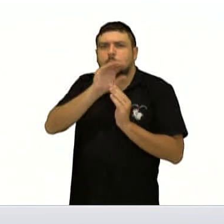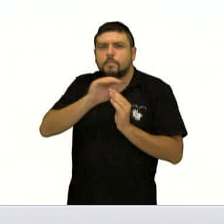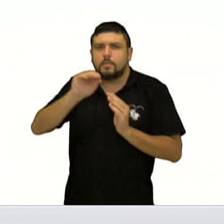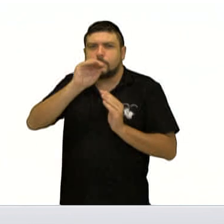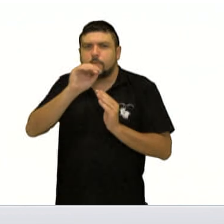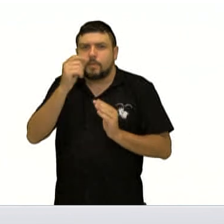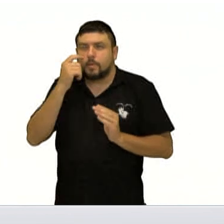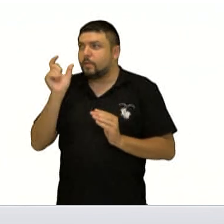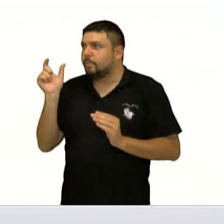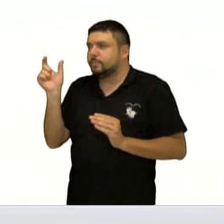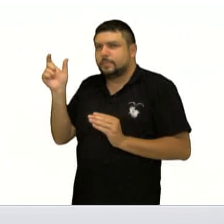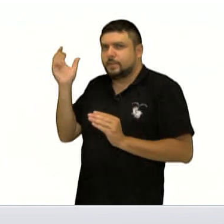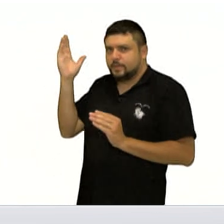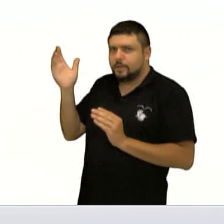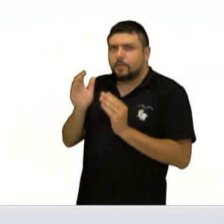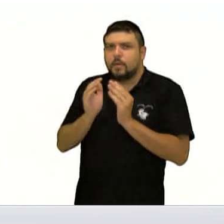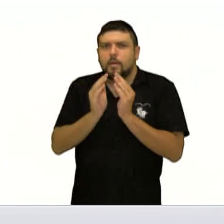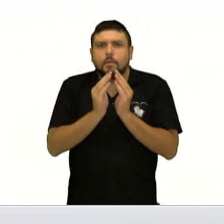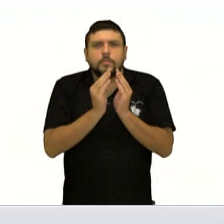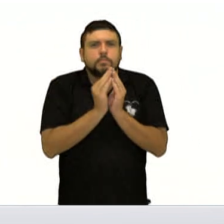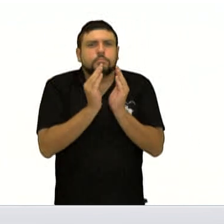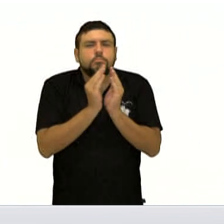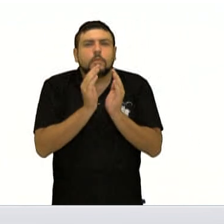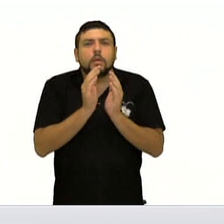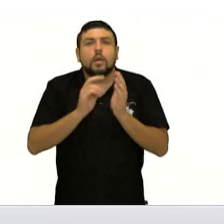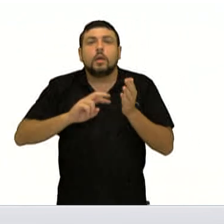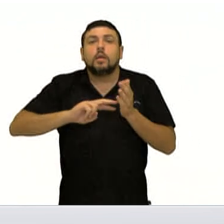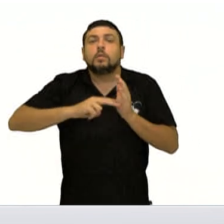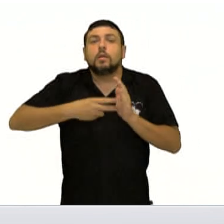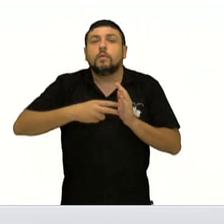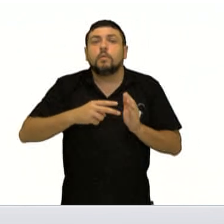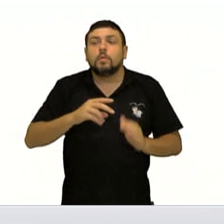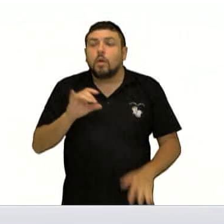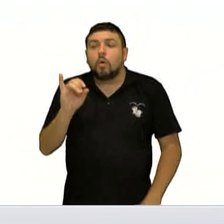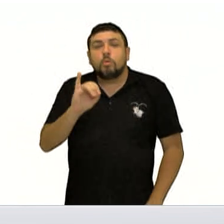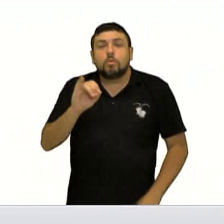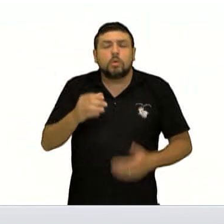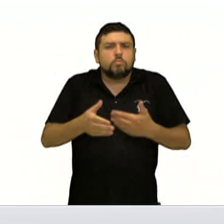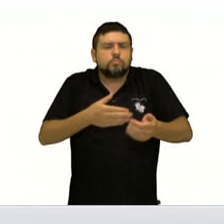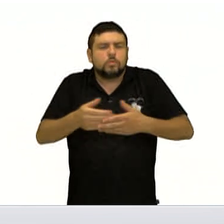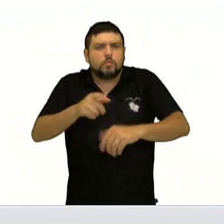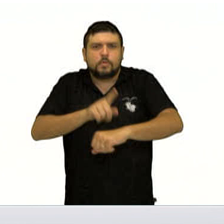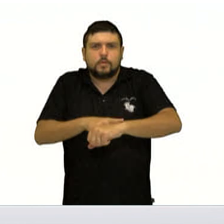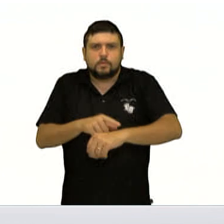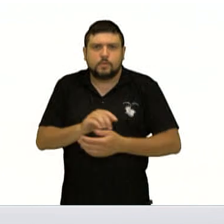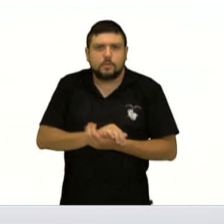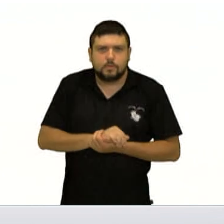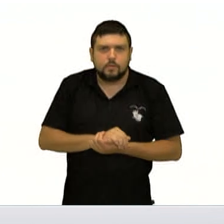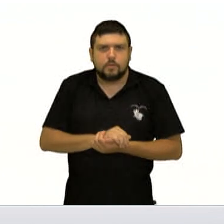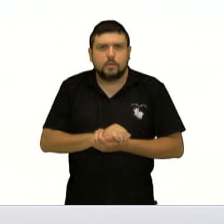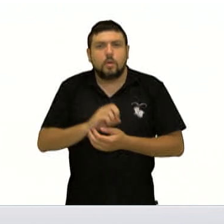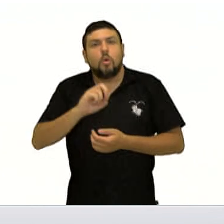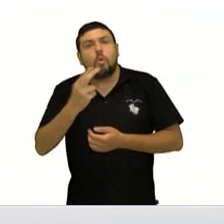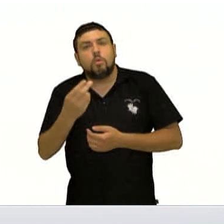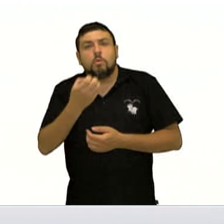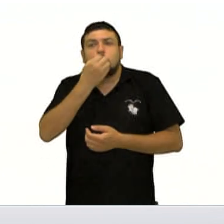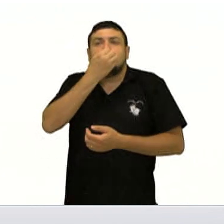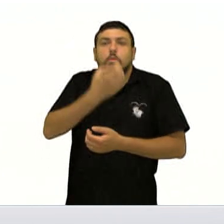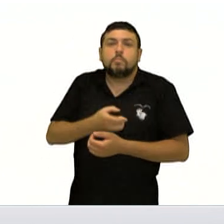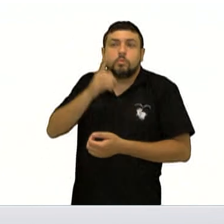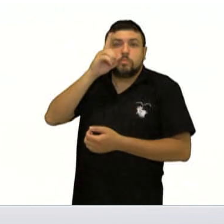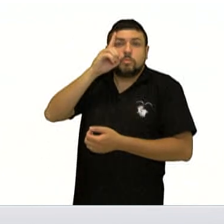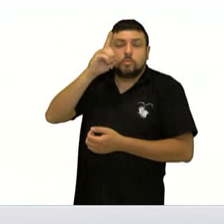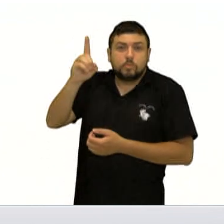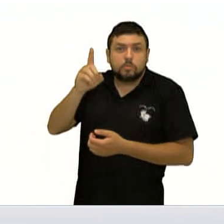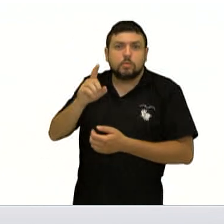falar aquilo, ok? Que significa olá para qualquer hora do dia. Ou um bom dia também, que é aquela